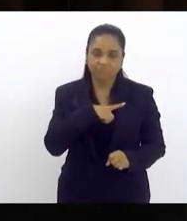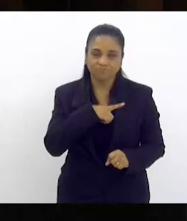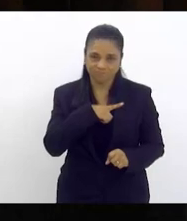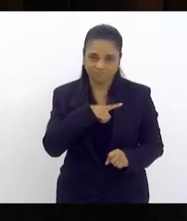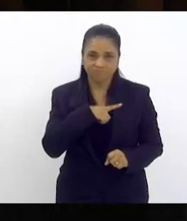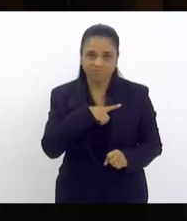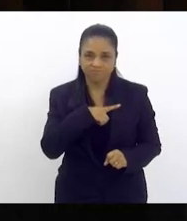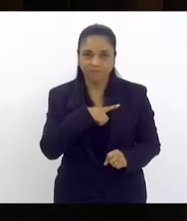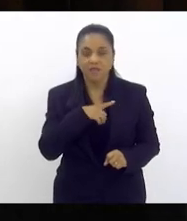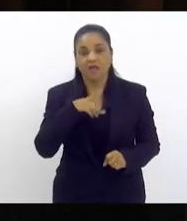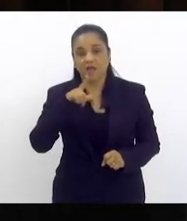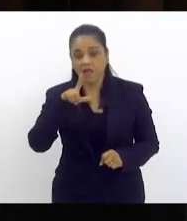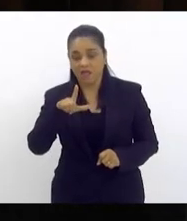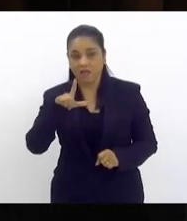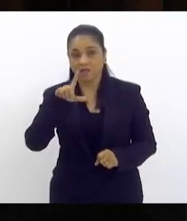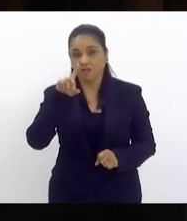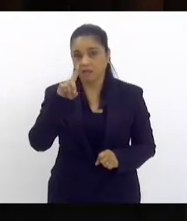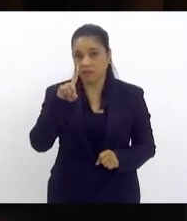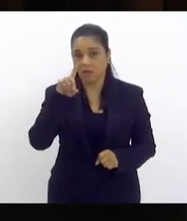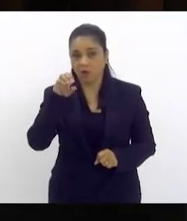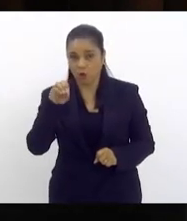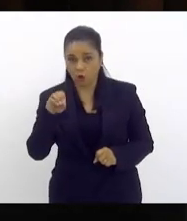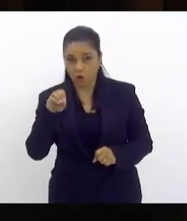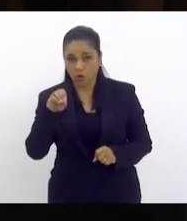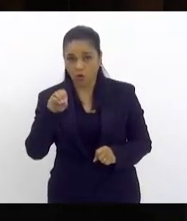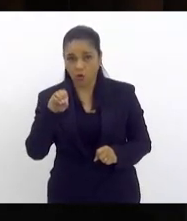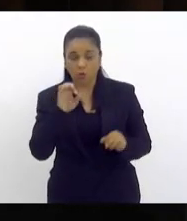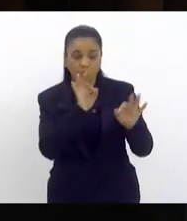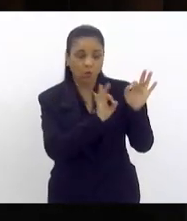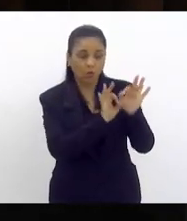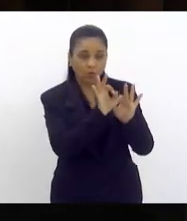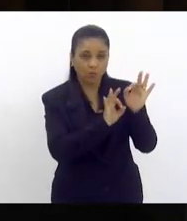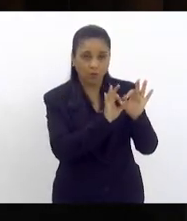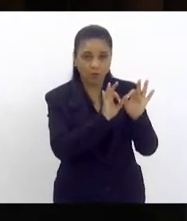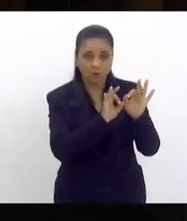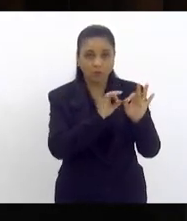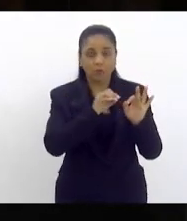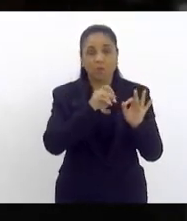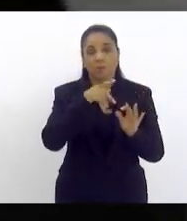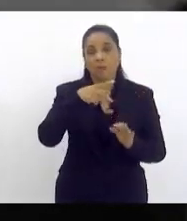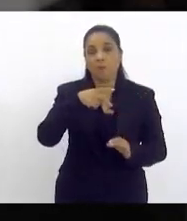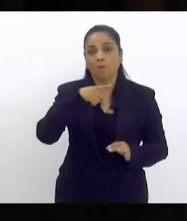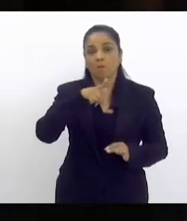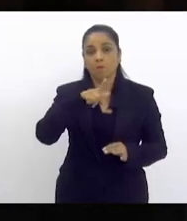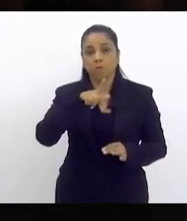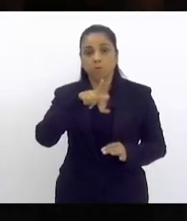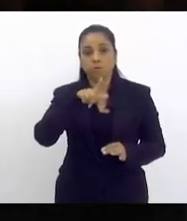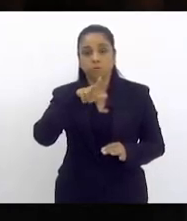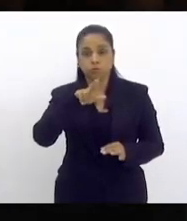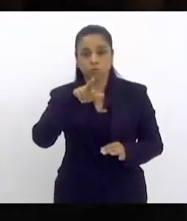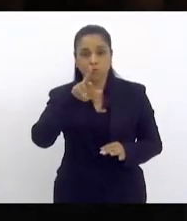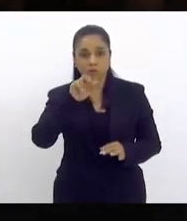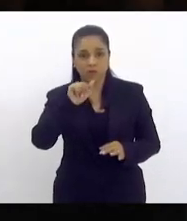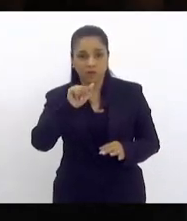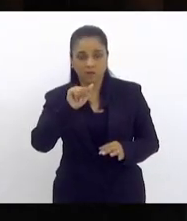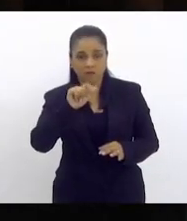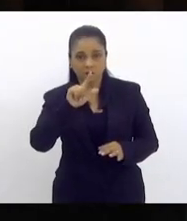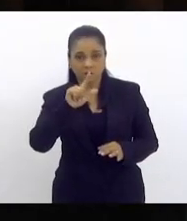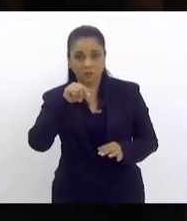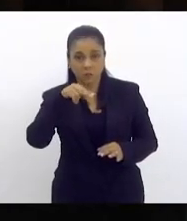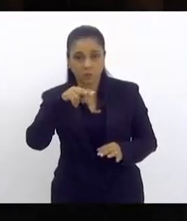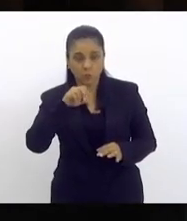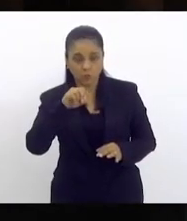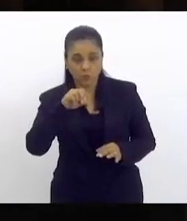da LDO com o plano plurianual, que, por óbvio, né, de acordo com o ciclo